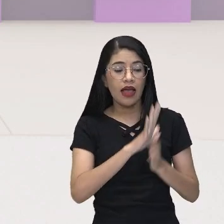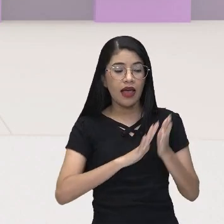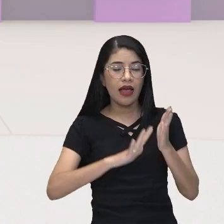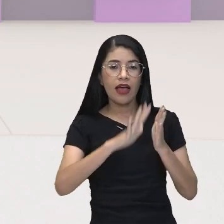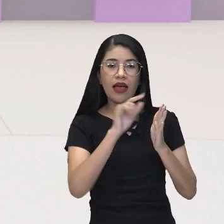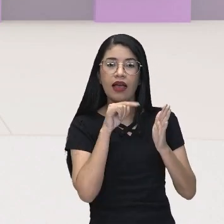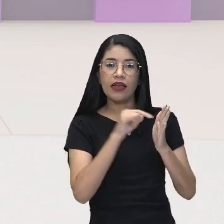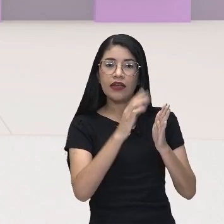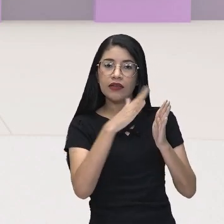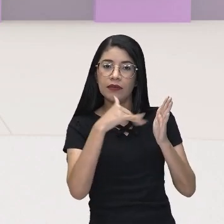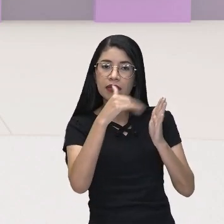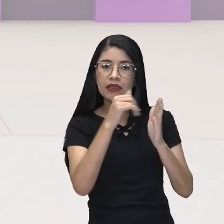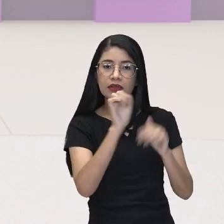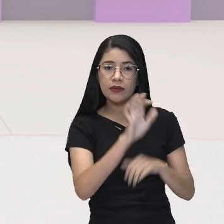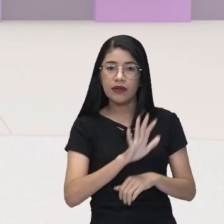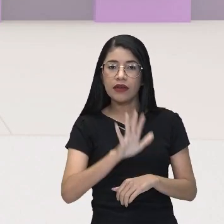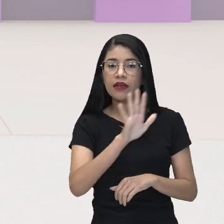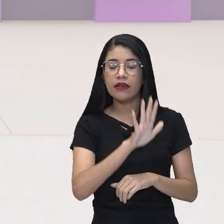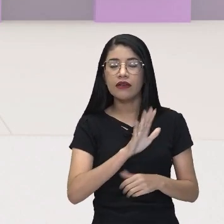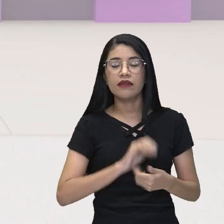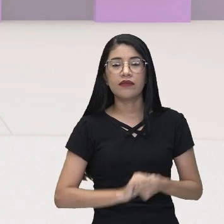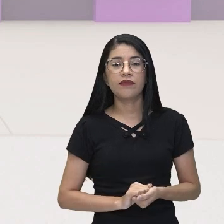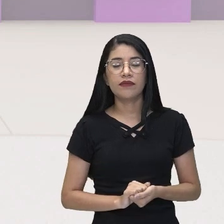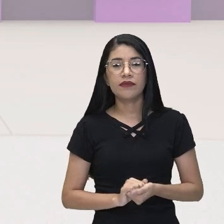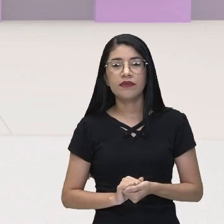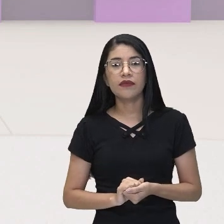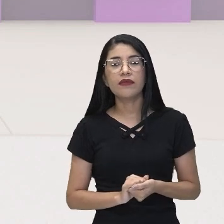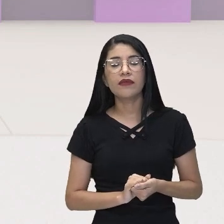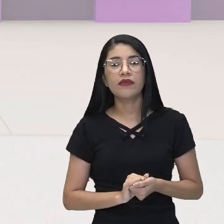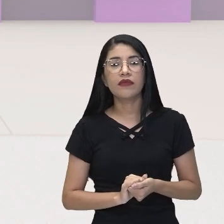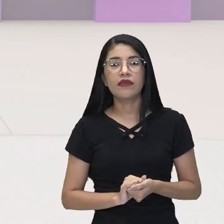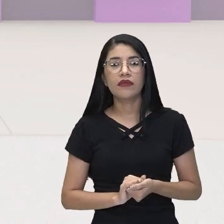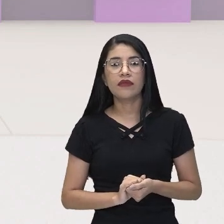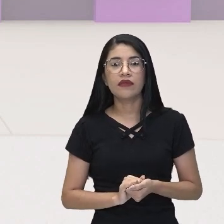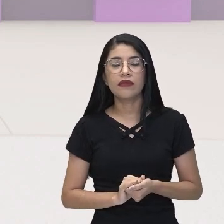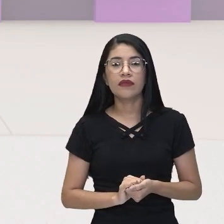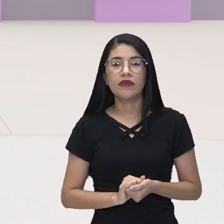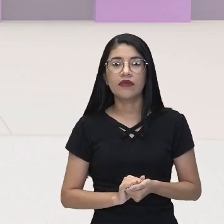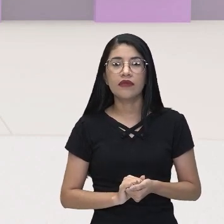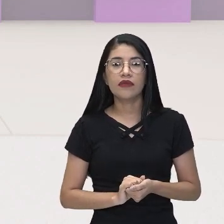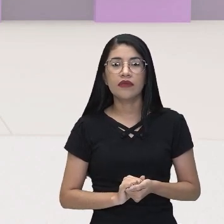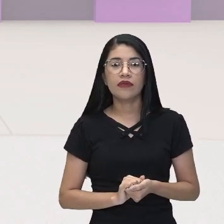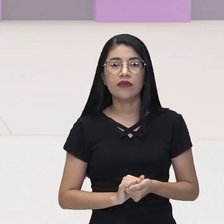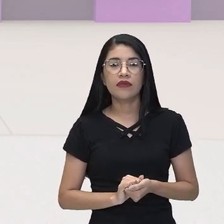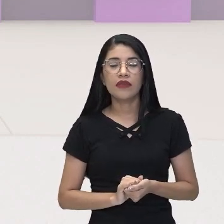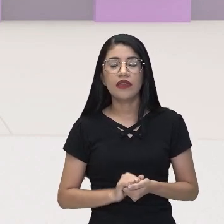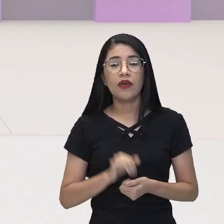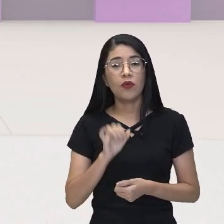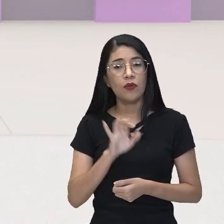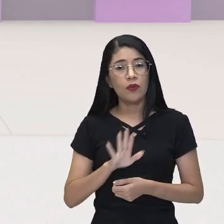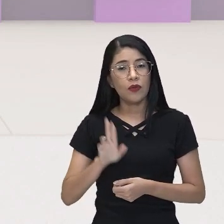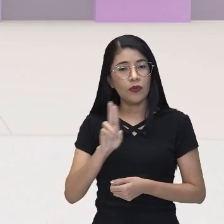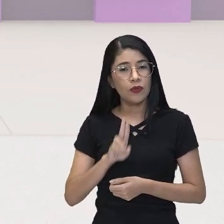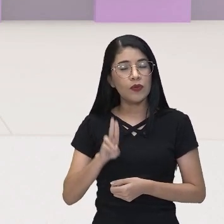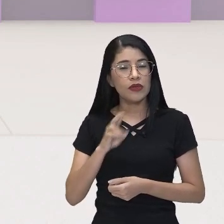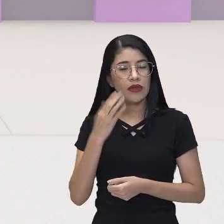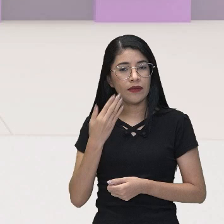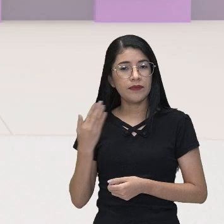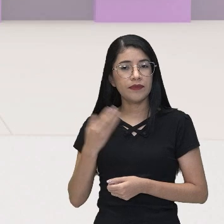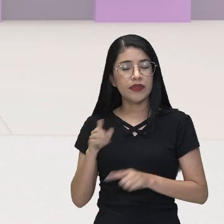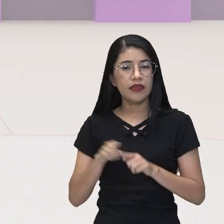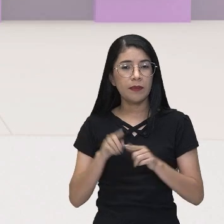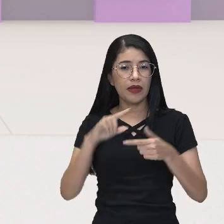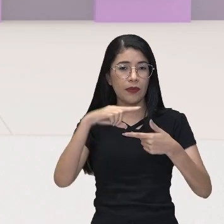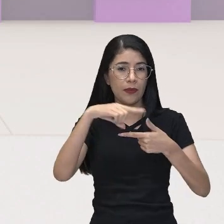dessa parede, tá? Então, vamos aqui imaginar o seguinte. Quando a gente falar de perímetro, vou pegar aqui essa figura também, que é esse quadrado,